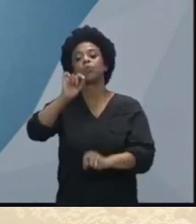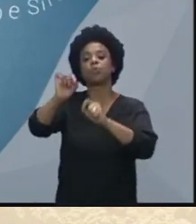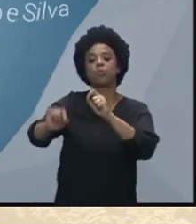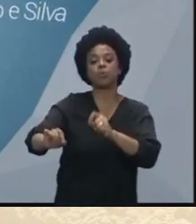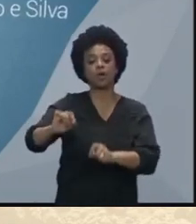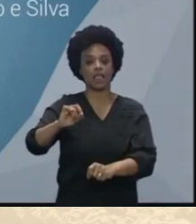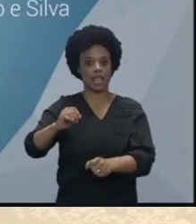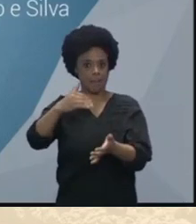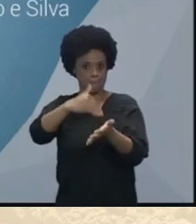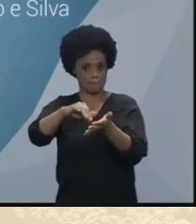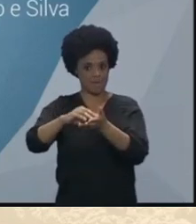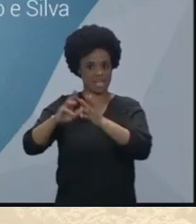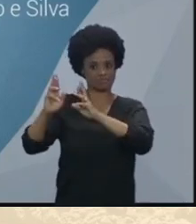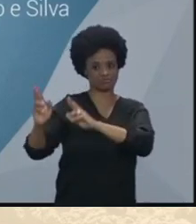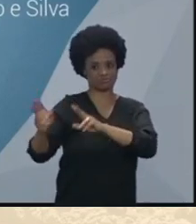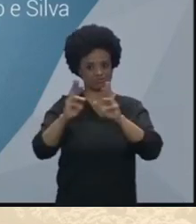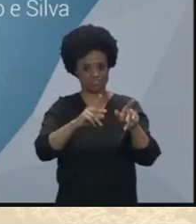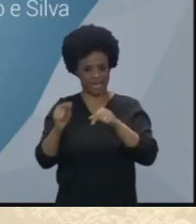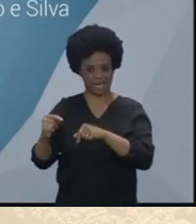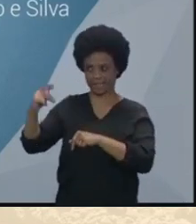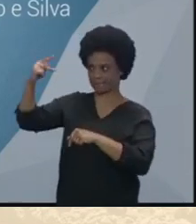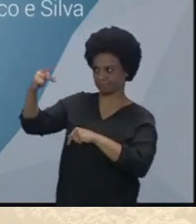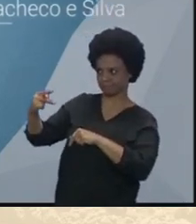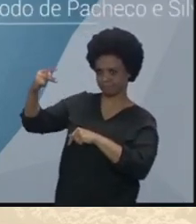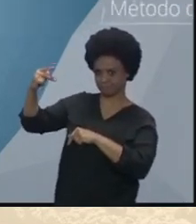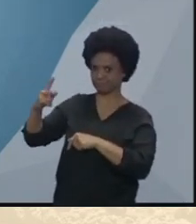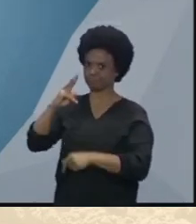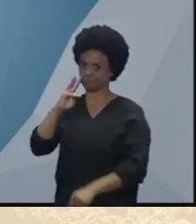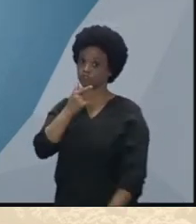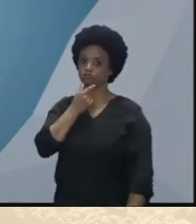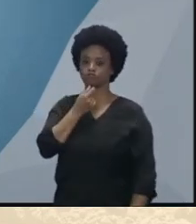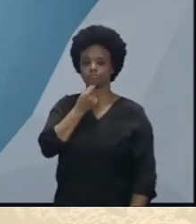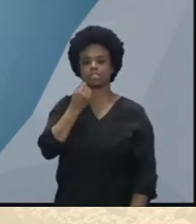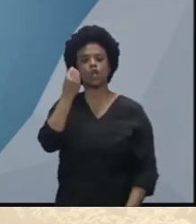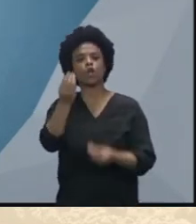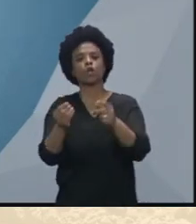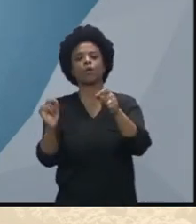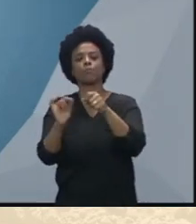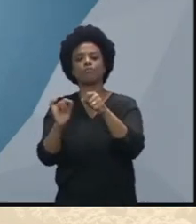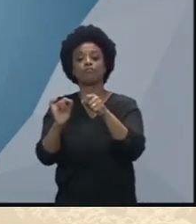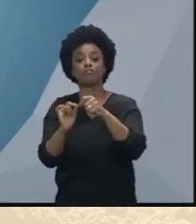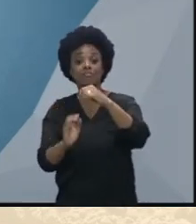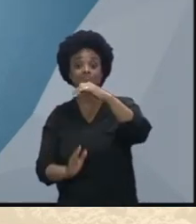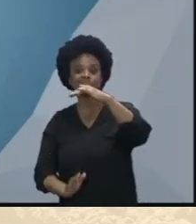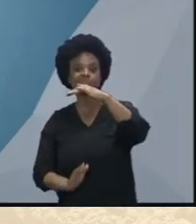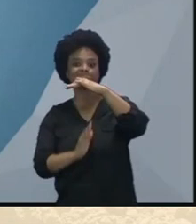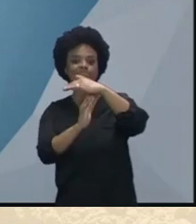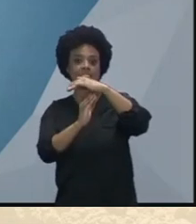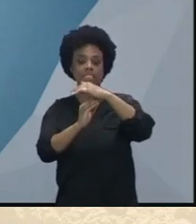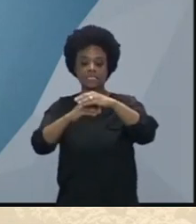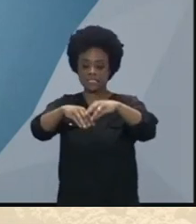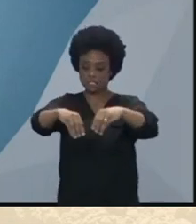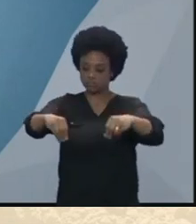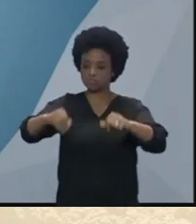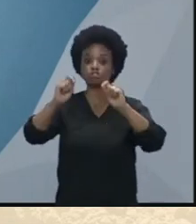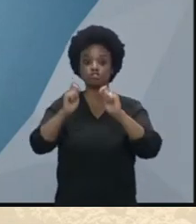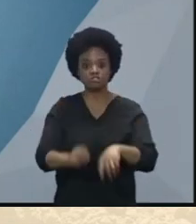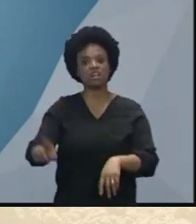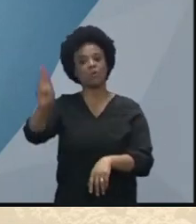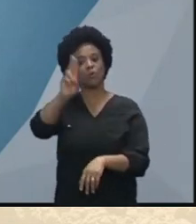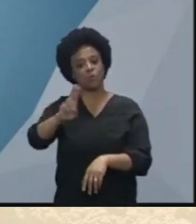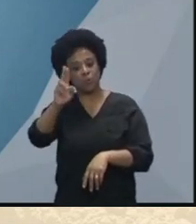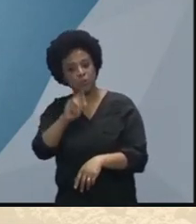e pelo método de Pacheco e Silva. A tensão de pré-adensamento indica a máxima tensão a qual o solo já foi submetido em